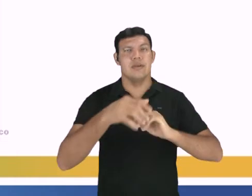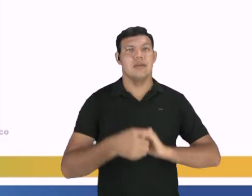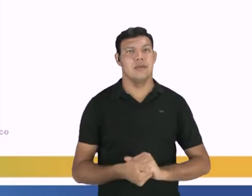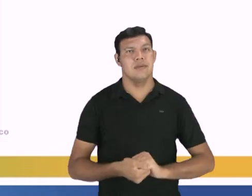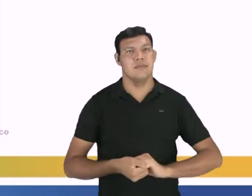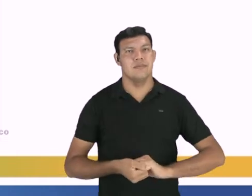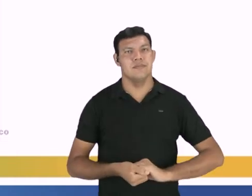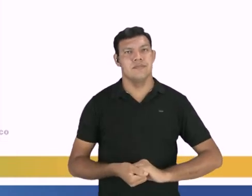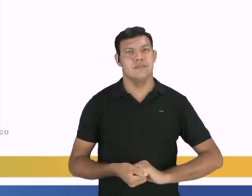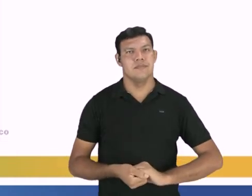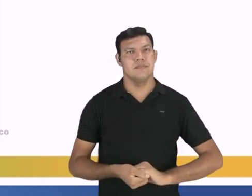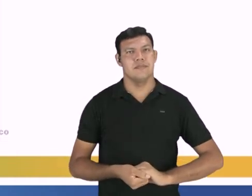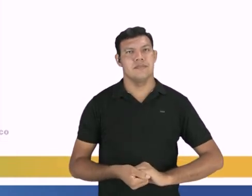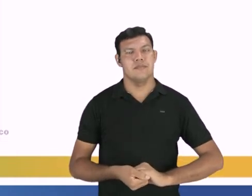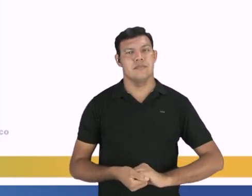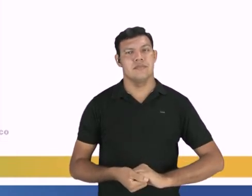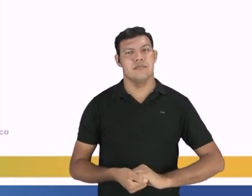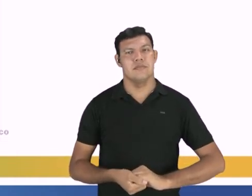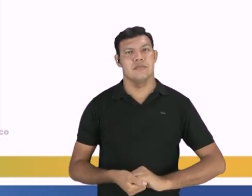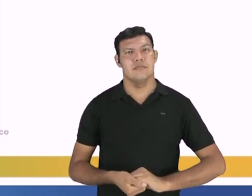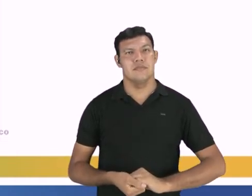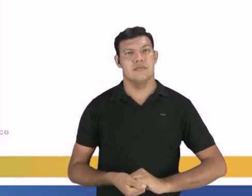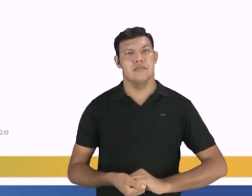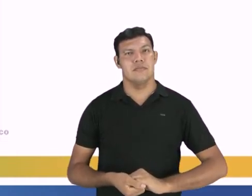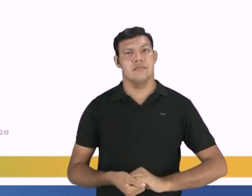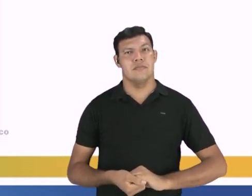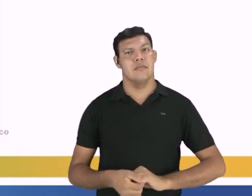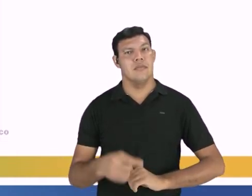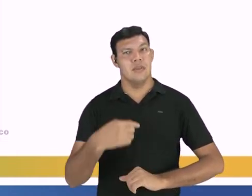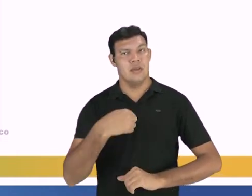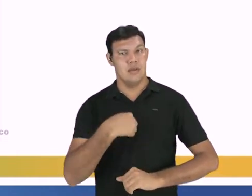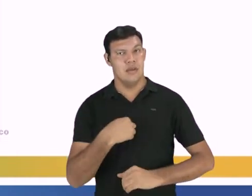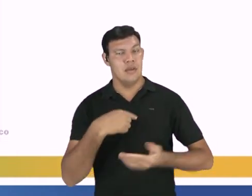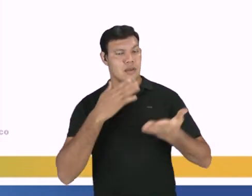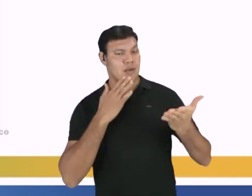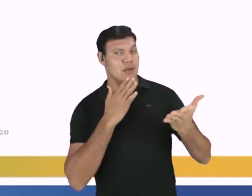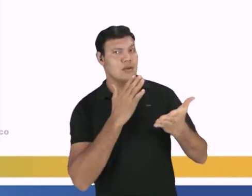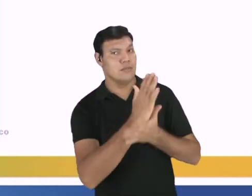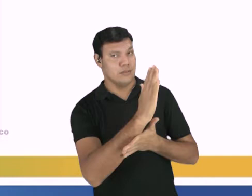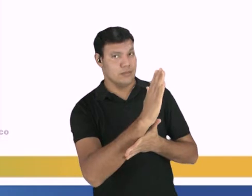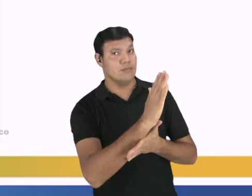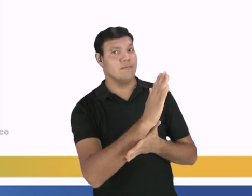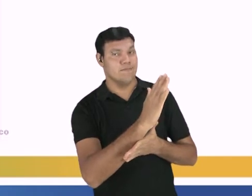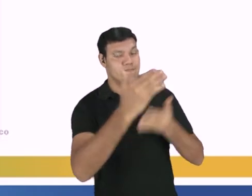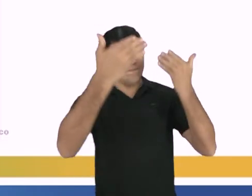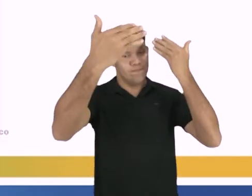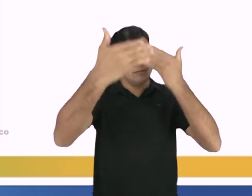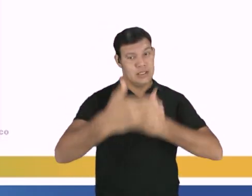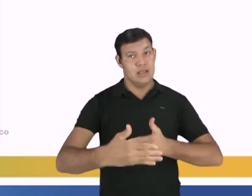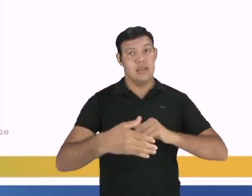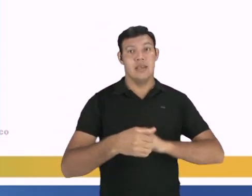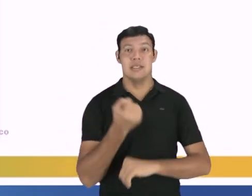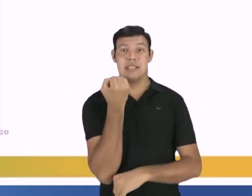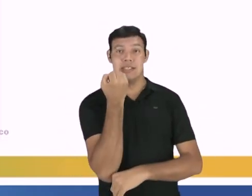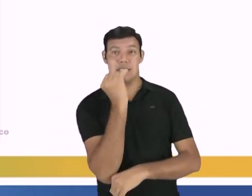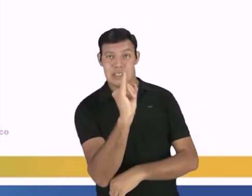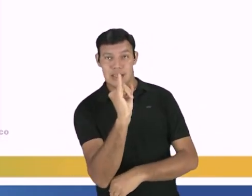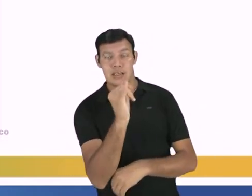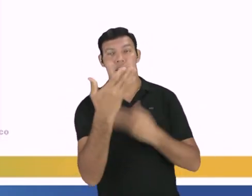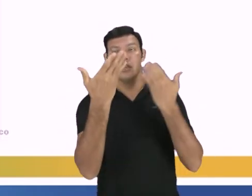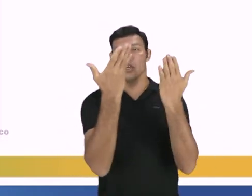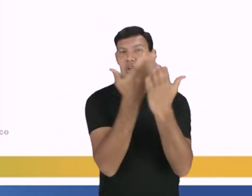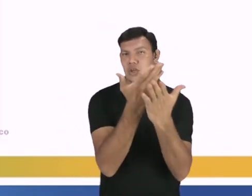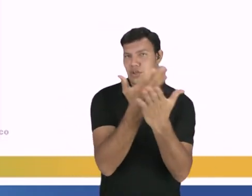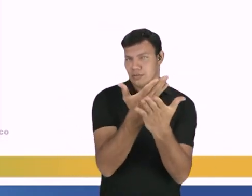will pass my exams if I study. Eu passarei nos meus exames, nas minhas provas, se eu